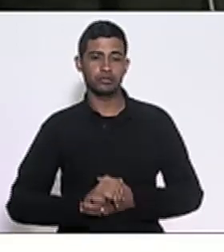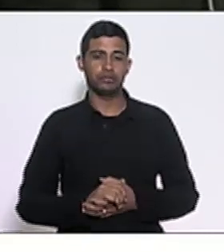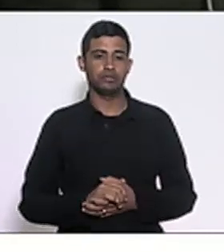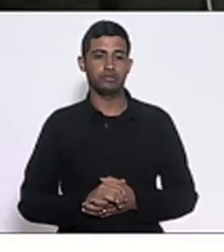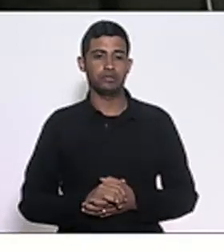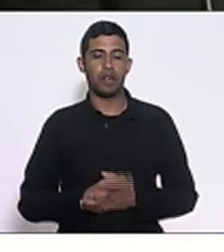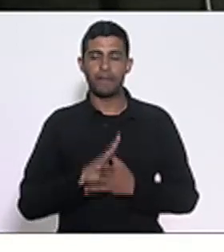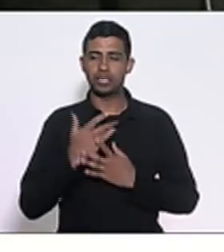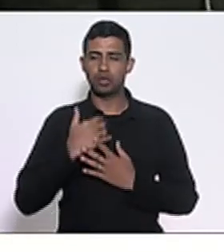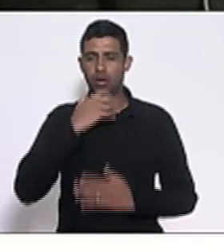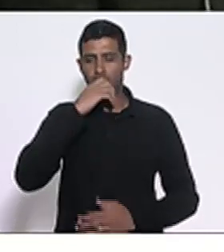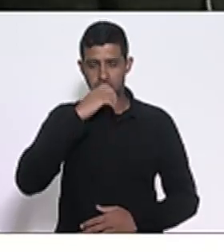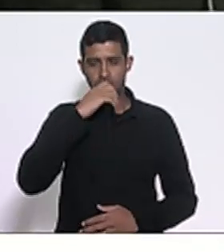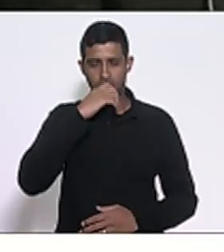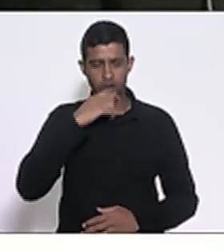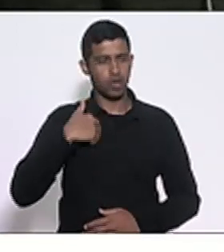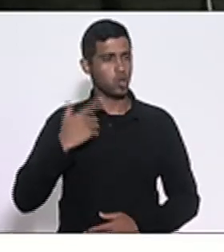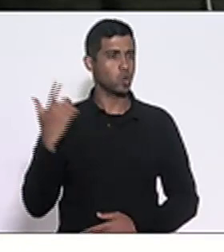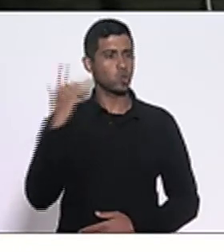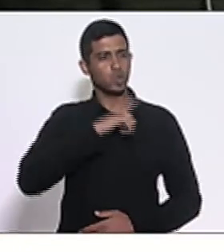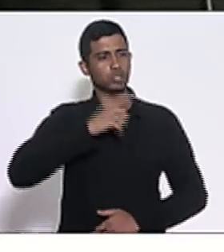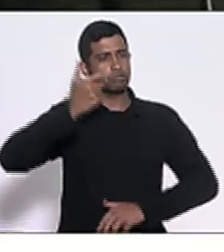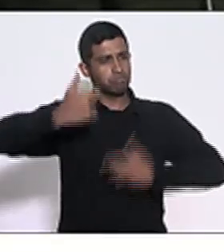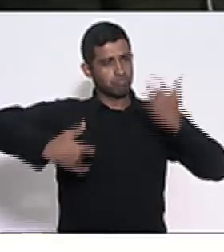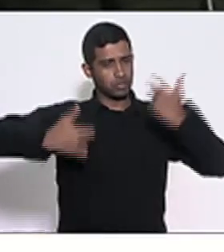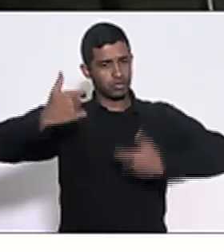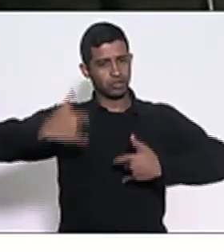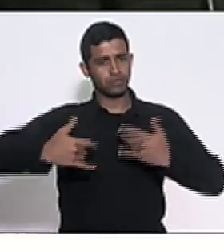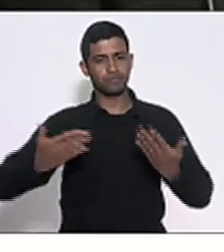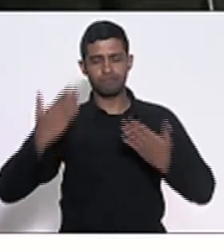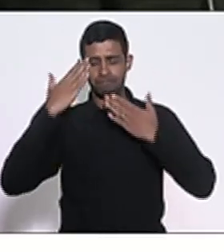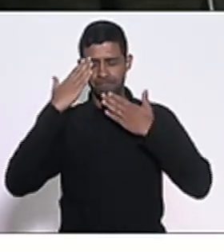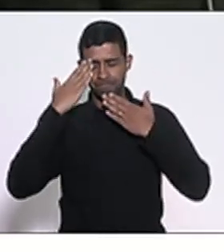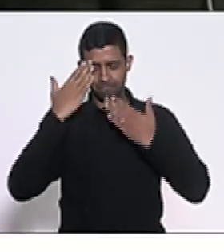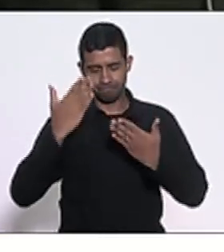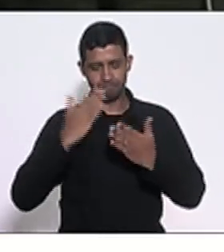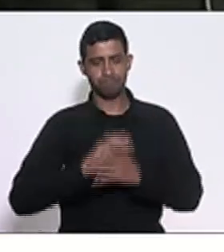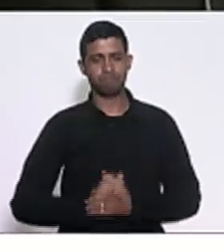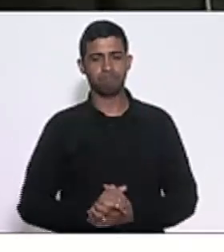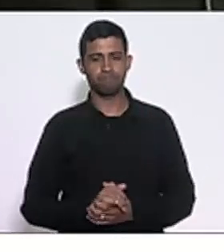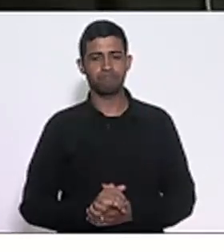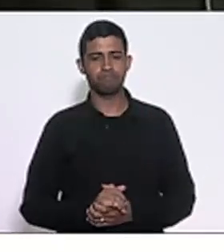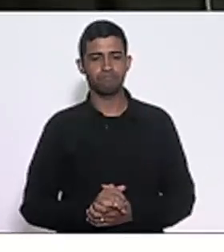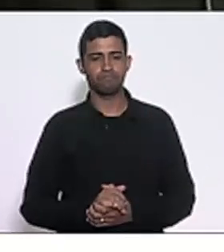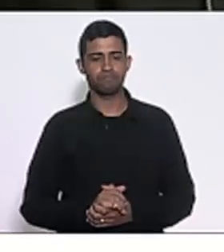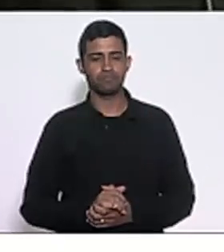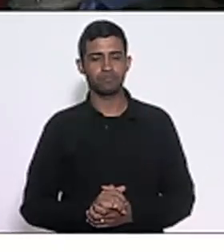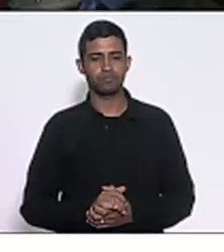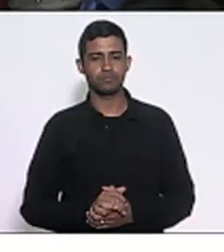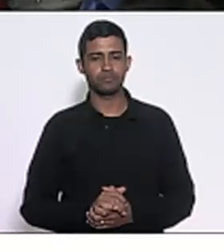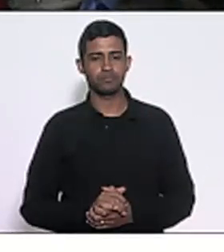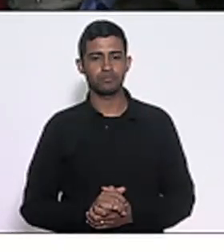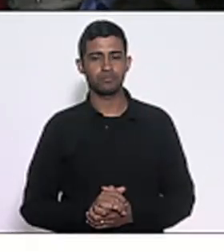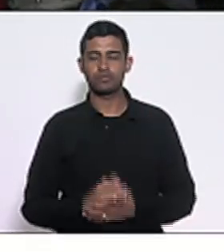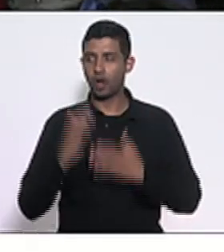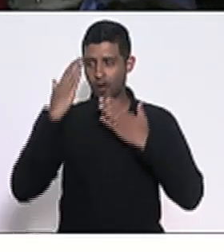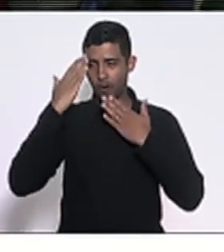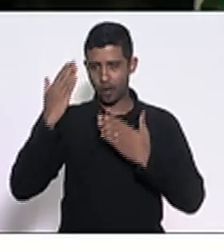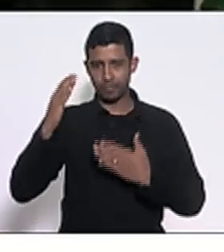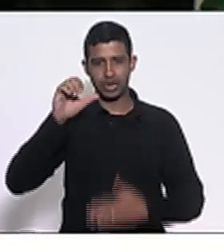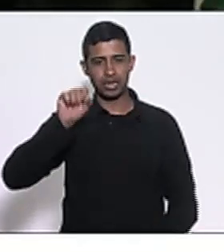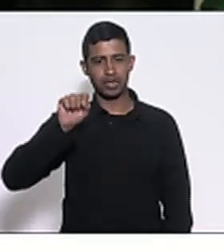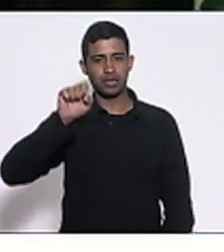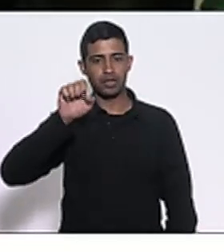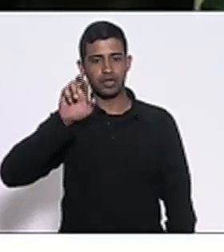mesmo com a tosse, acho que eu consegui falar alguma coisa. Então, agradeço. Obrigado. Obrigado, Sérgio Rosa,